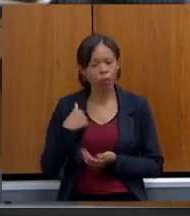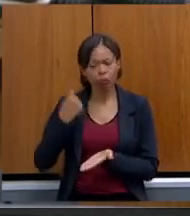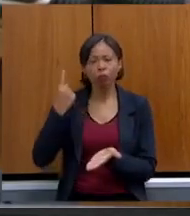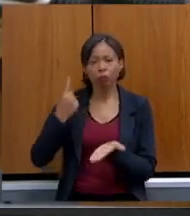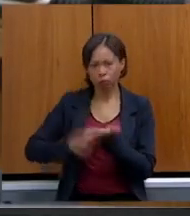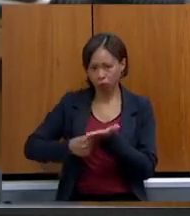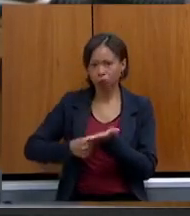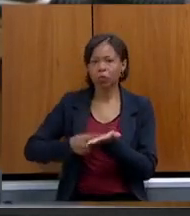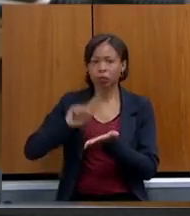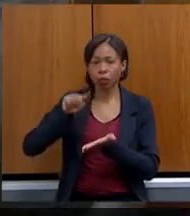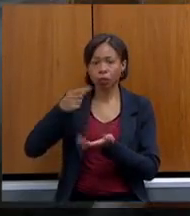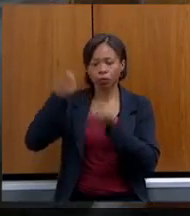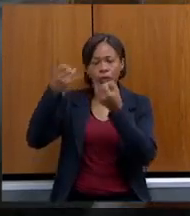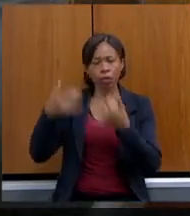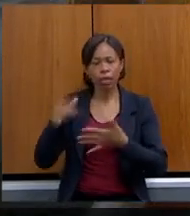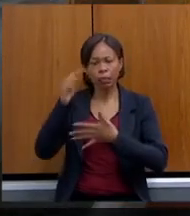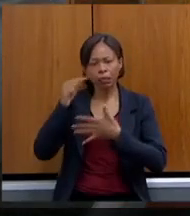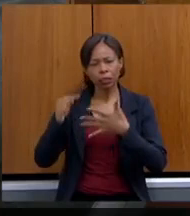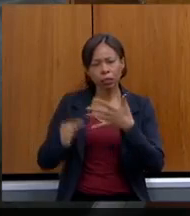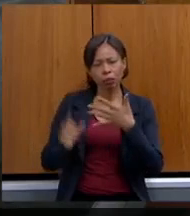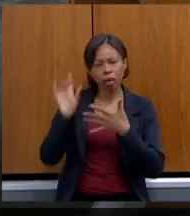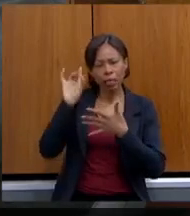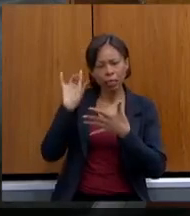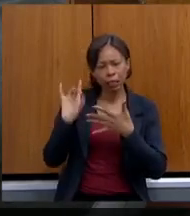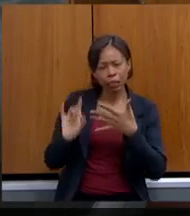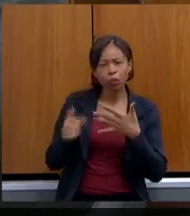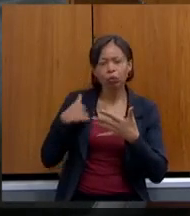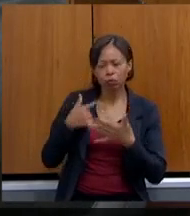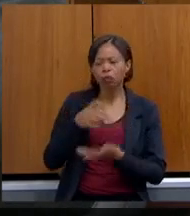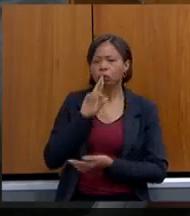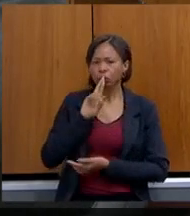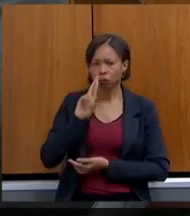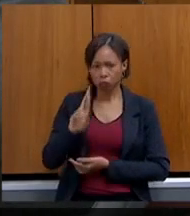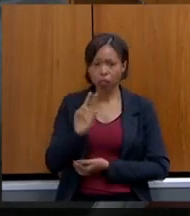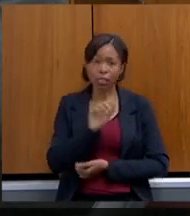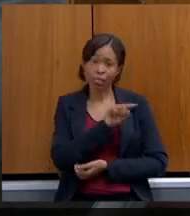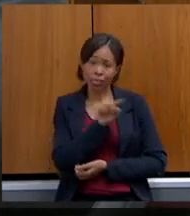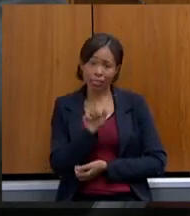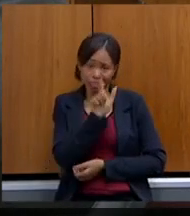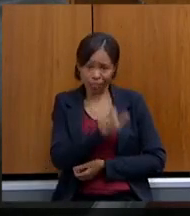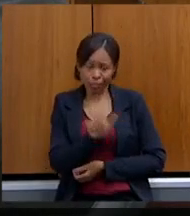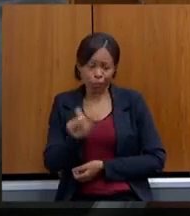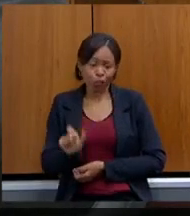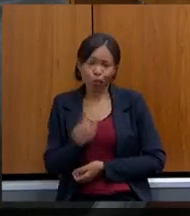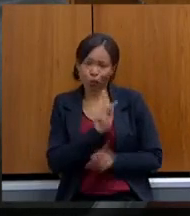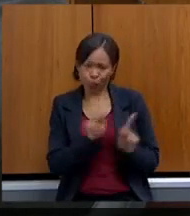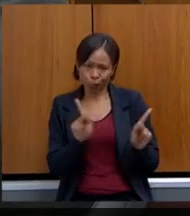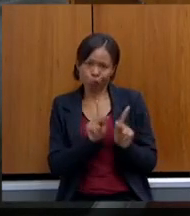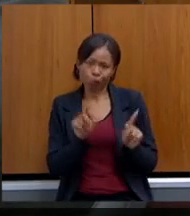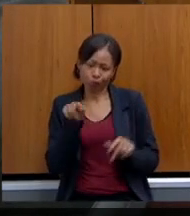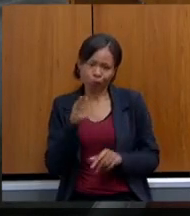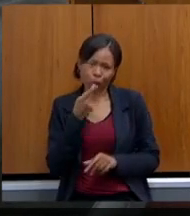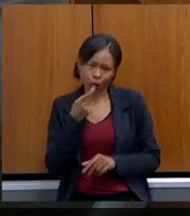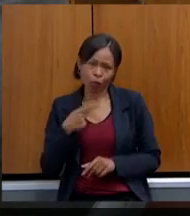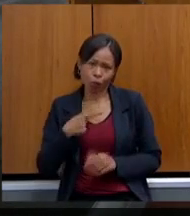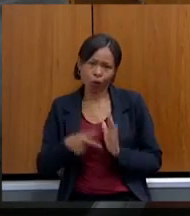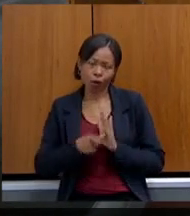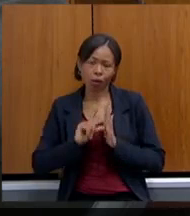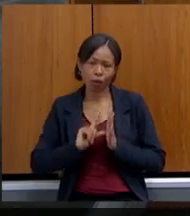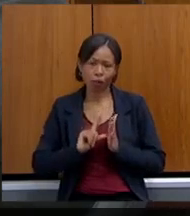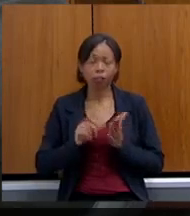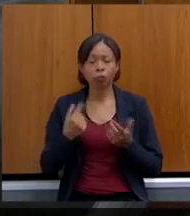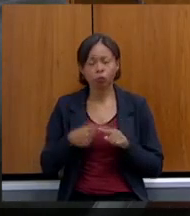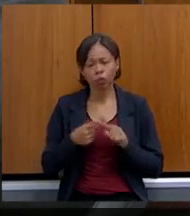com o senhor de esclarecer cada um desses pontos em relação aos servidores que o senhor citou porque é fundamental realmente que a gente deu o máximo de conforto